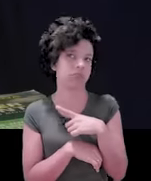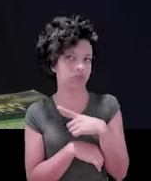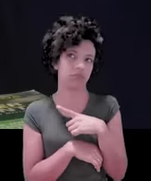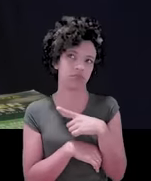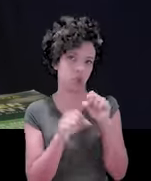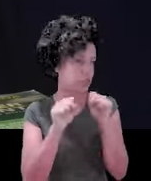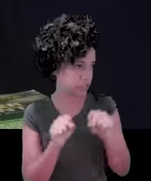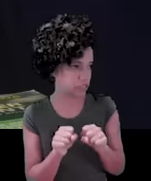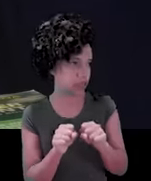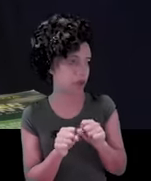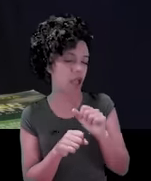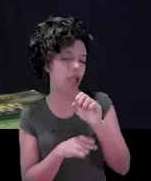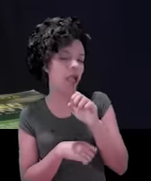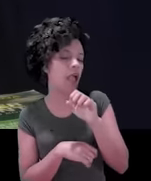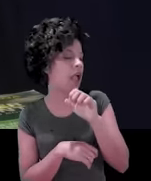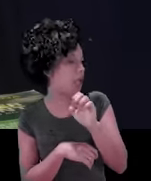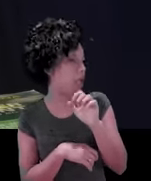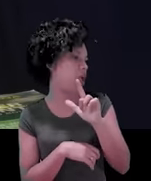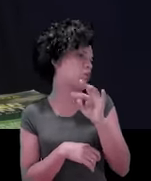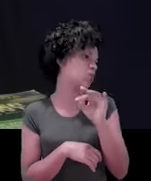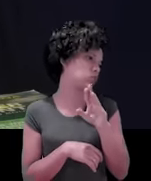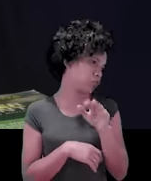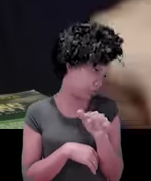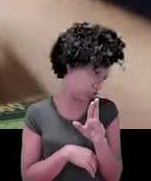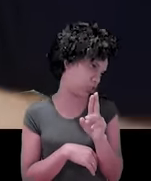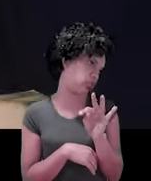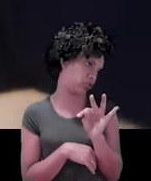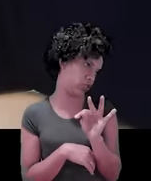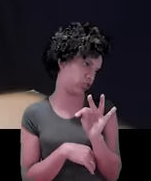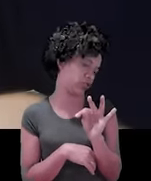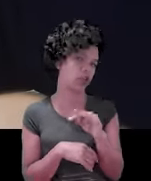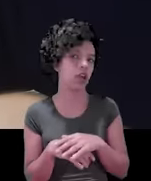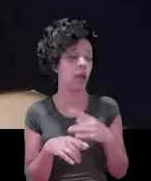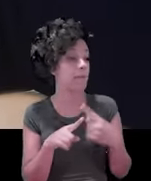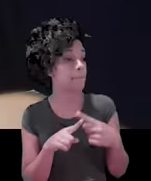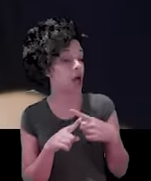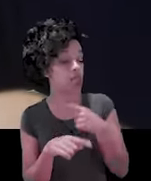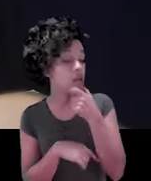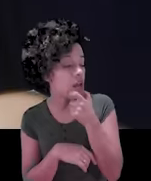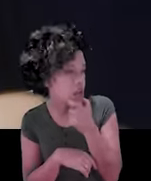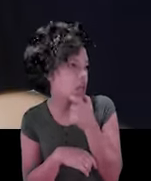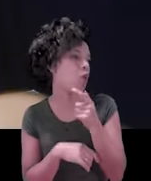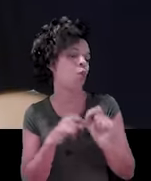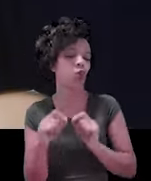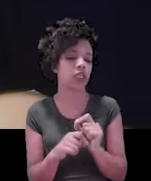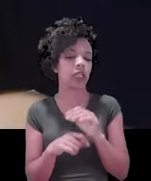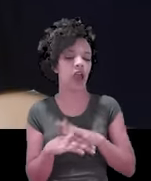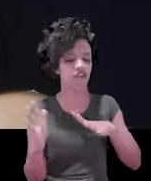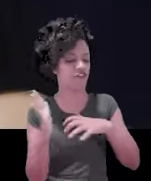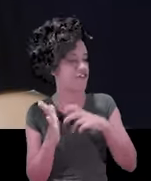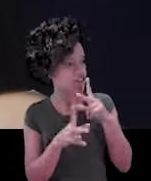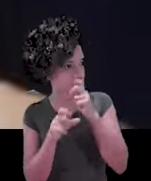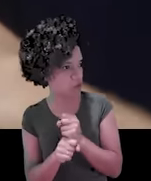um sistema chamado helt é mede esse locais eu transmito que a partir da força é jeová determinado ou seja